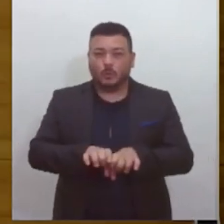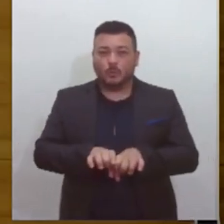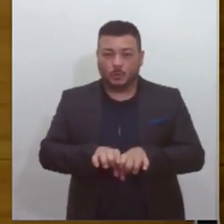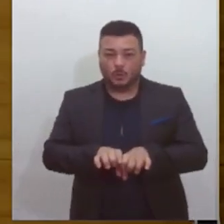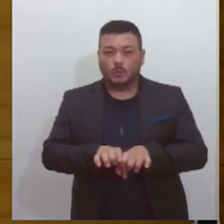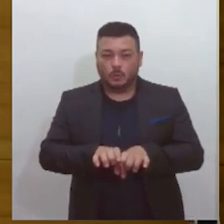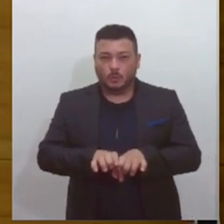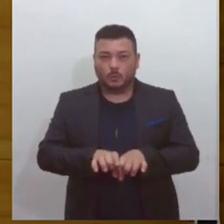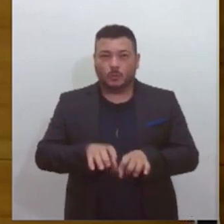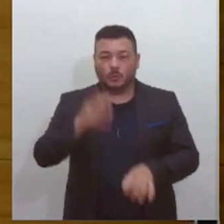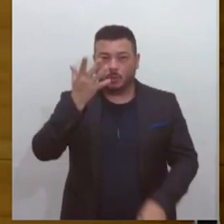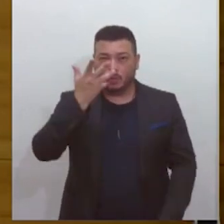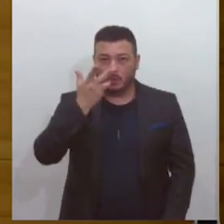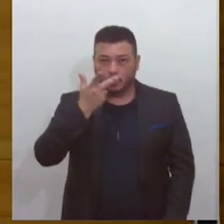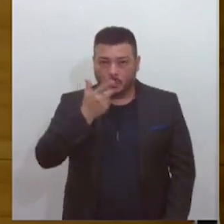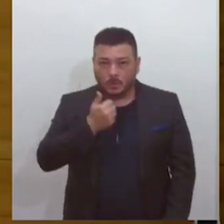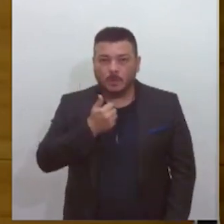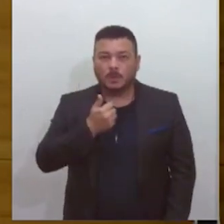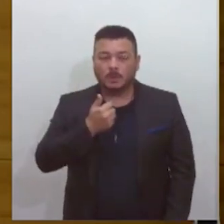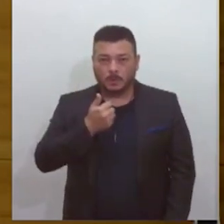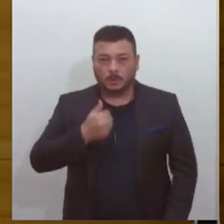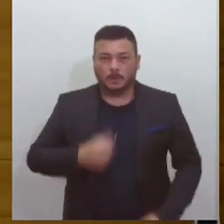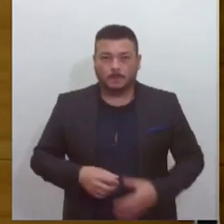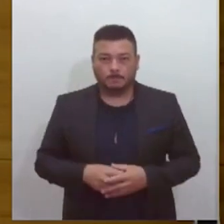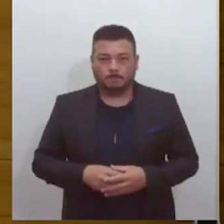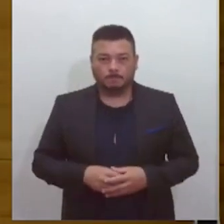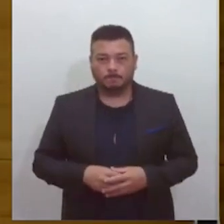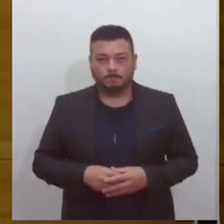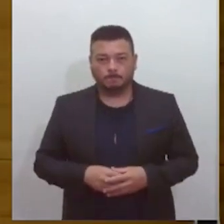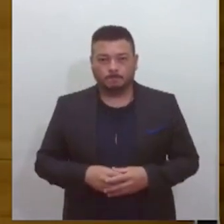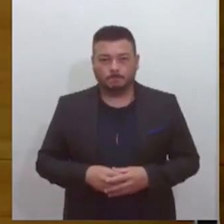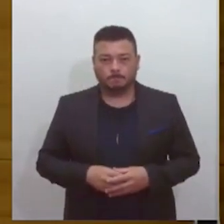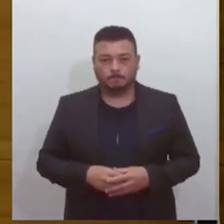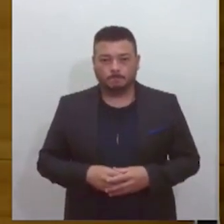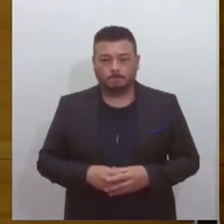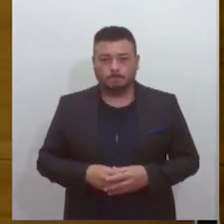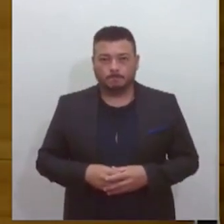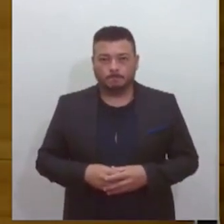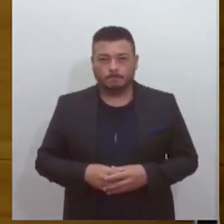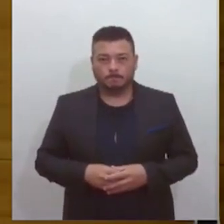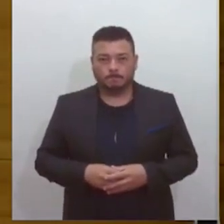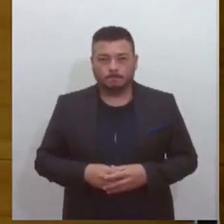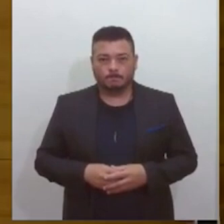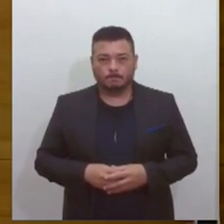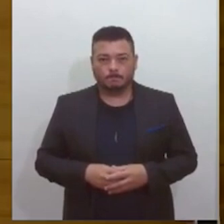alto risco, entendeu? E já em cooperação com o